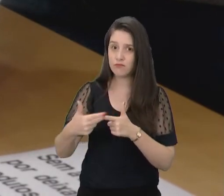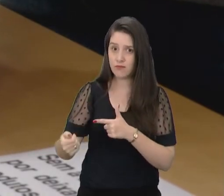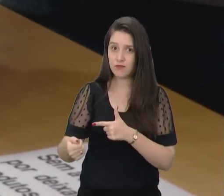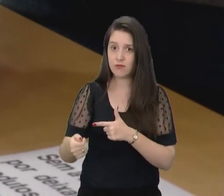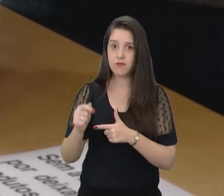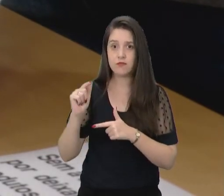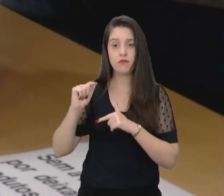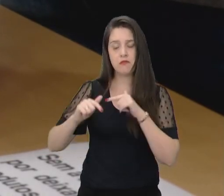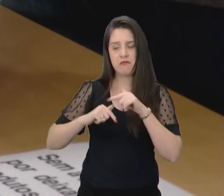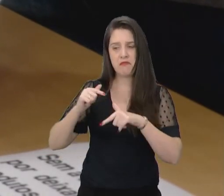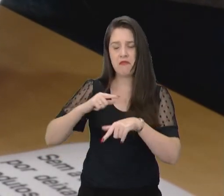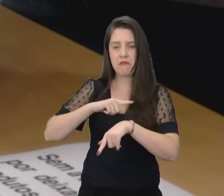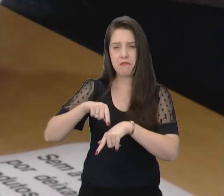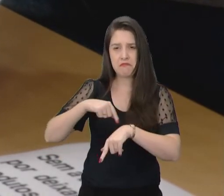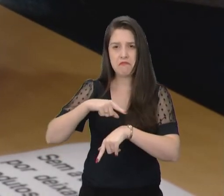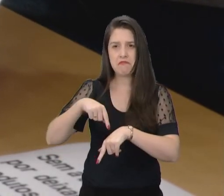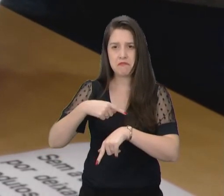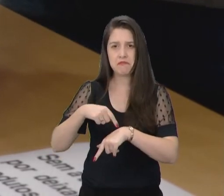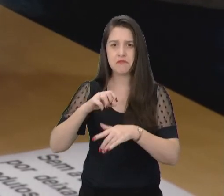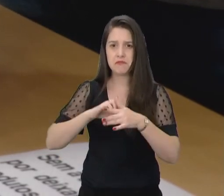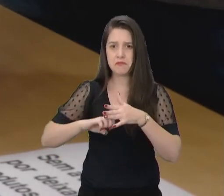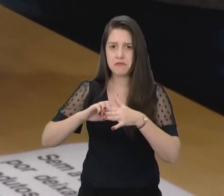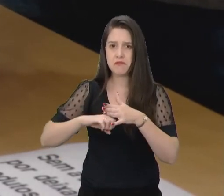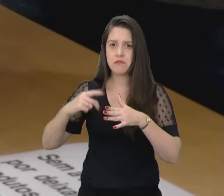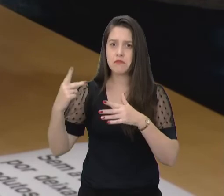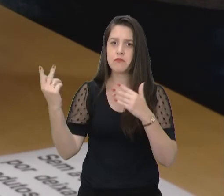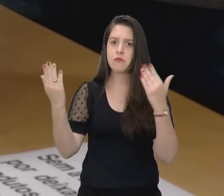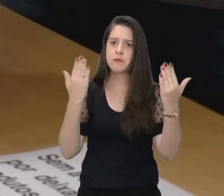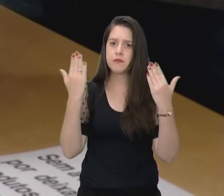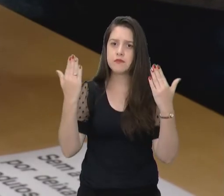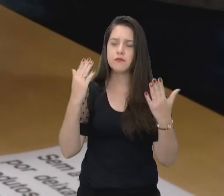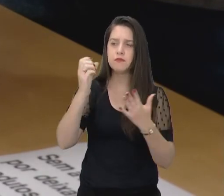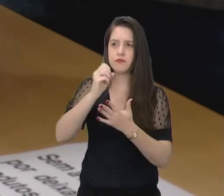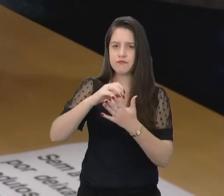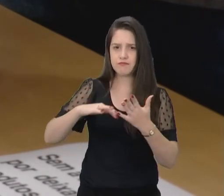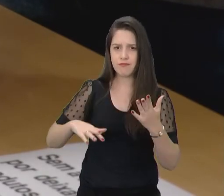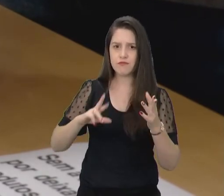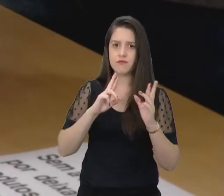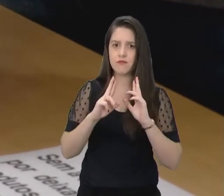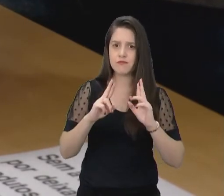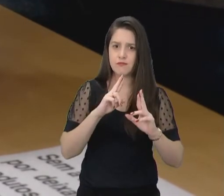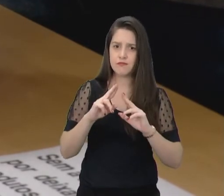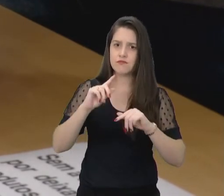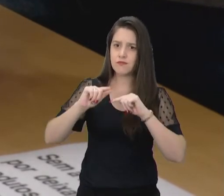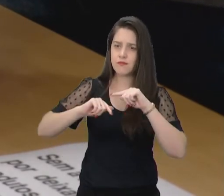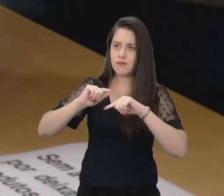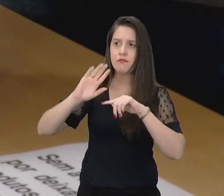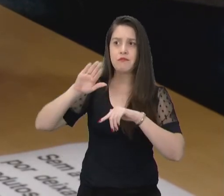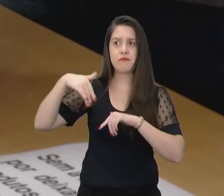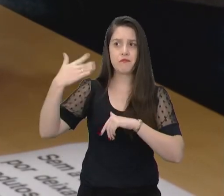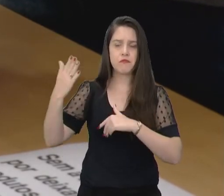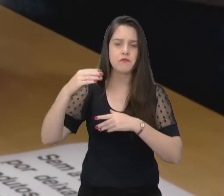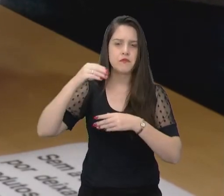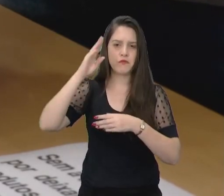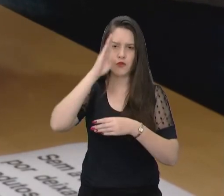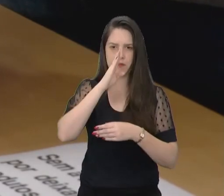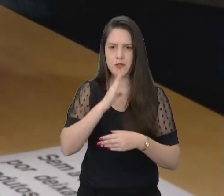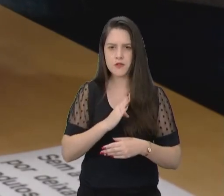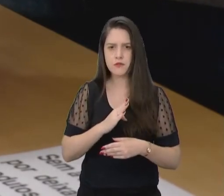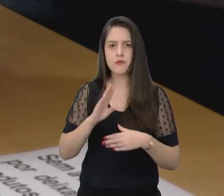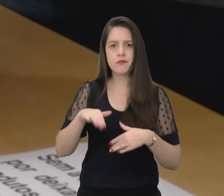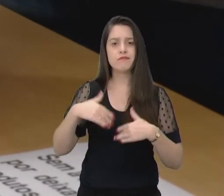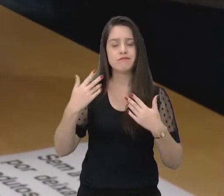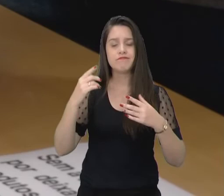sucesso. Ele trabalhava mais horas na sua empresa em comparação às atividades realizadas nos trabalhos fora do Brasil.